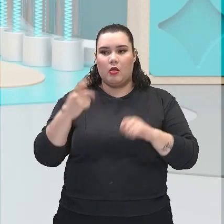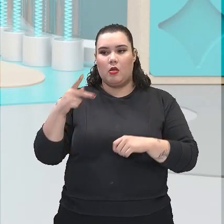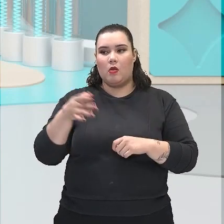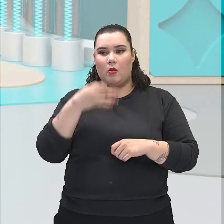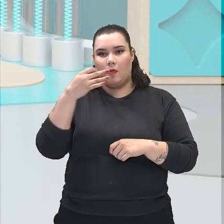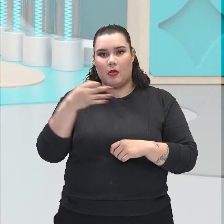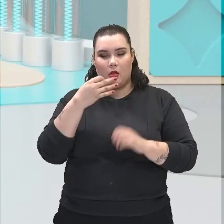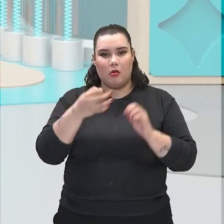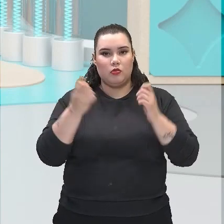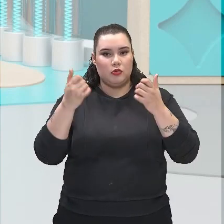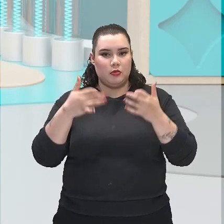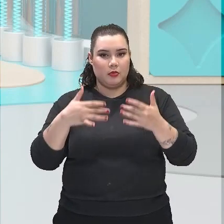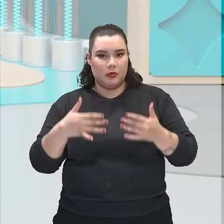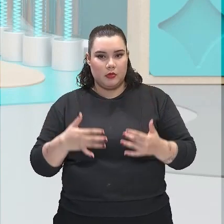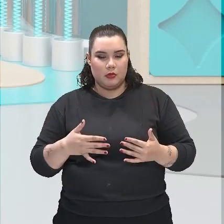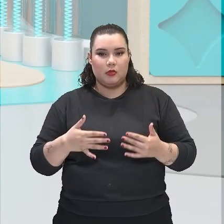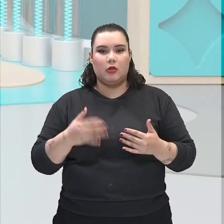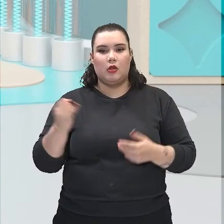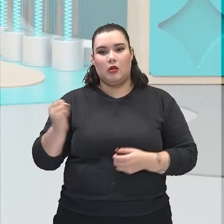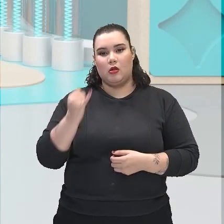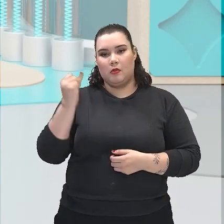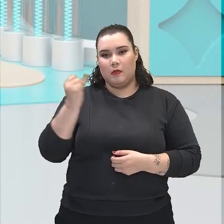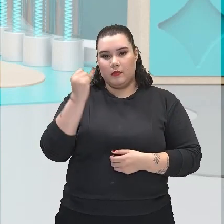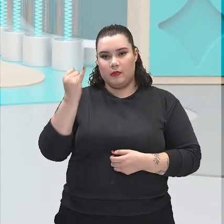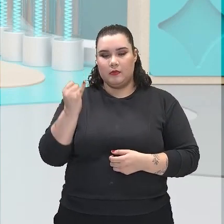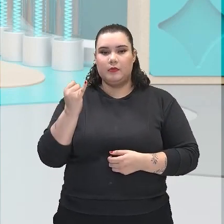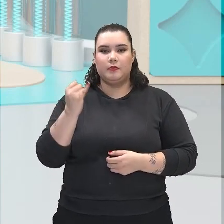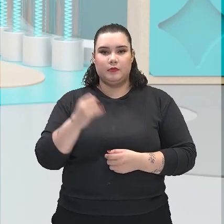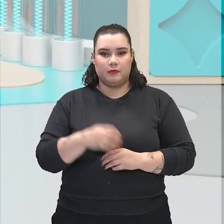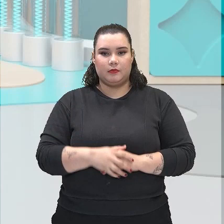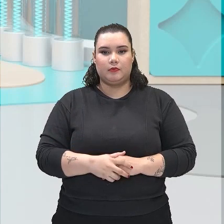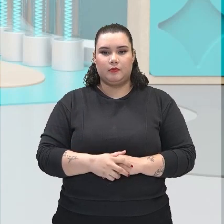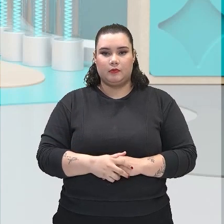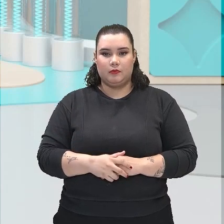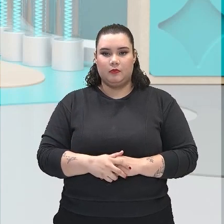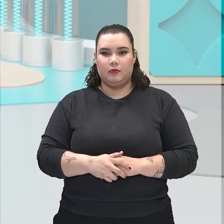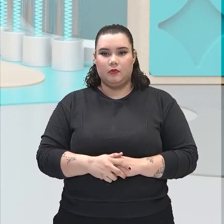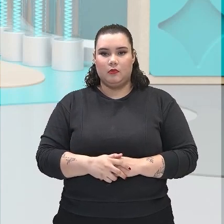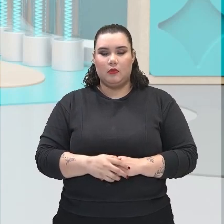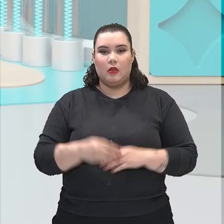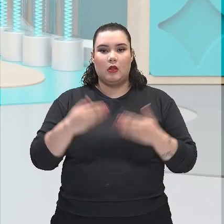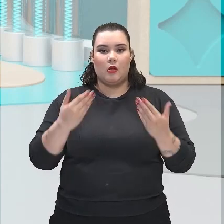em evidência e, claro, fundamentaram esse ponto de vista com